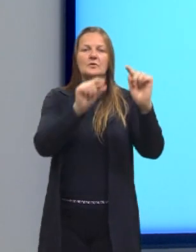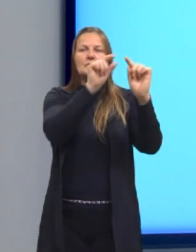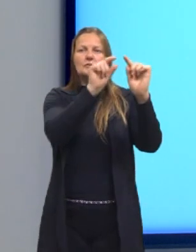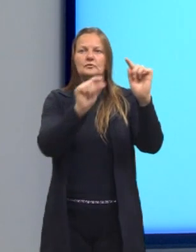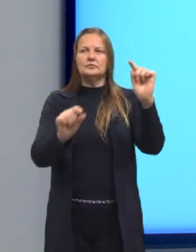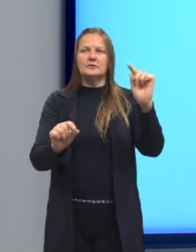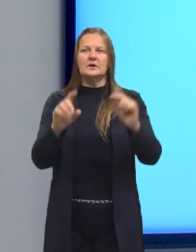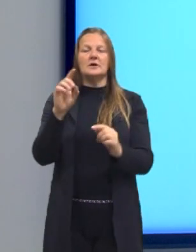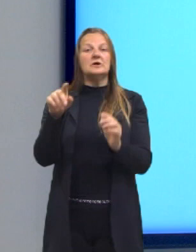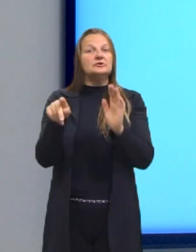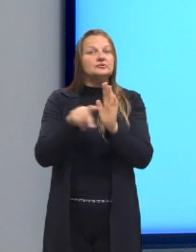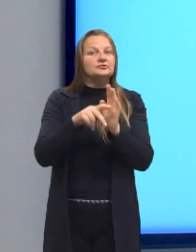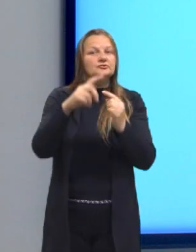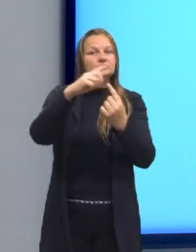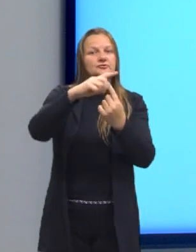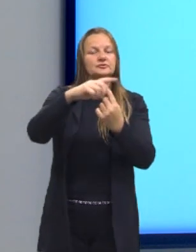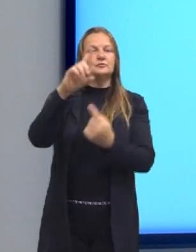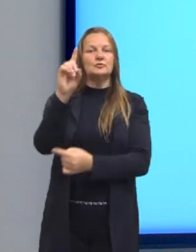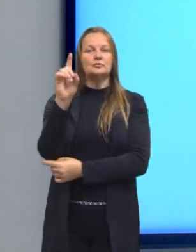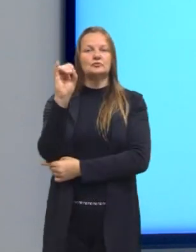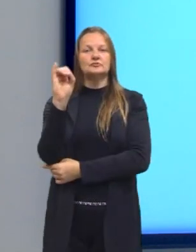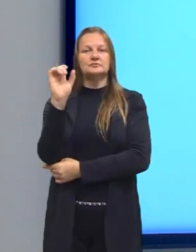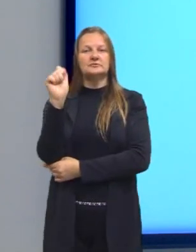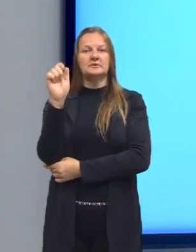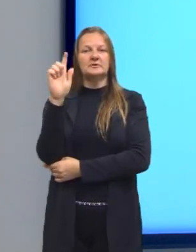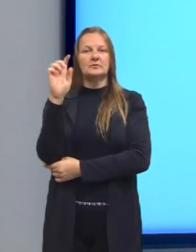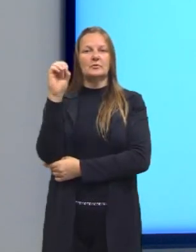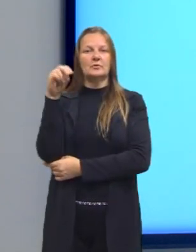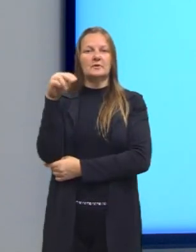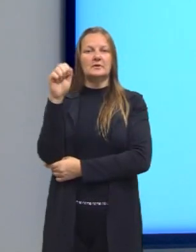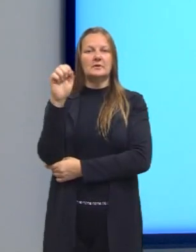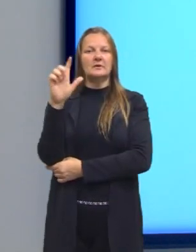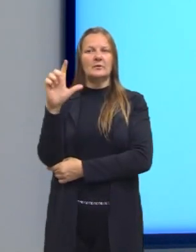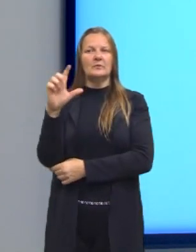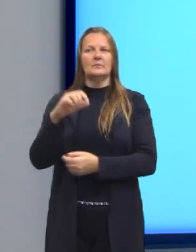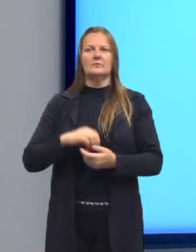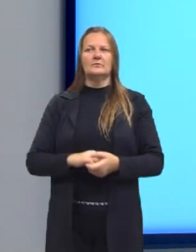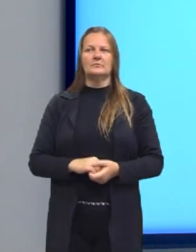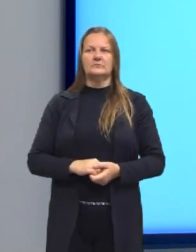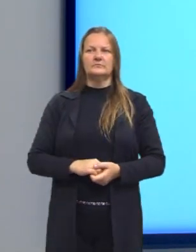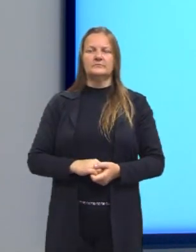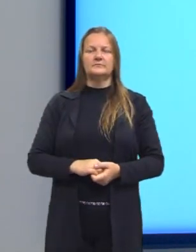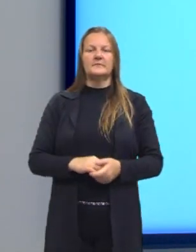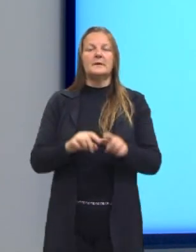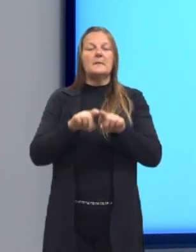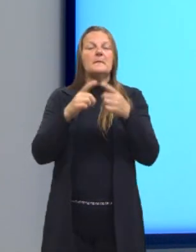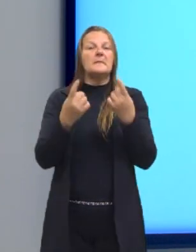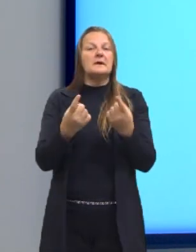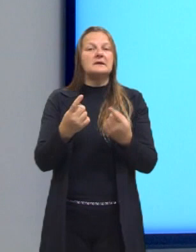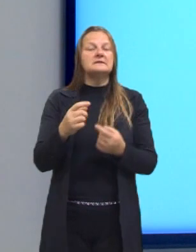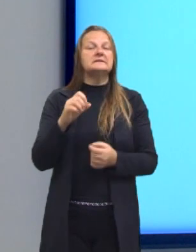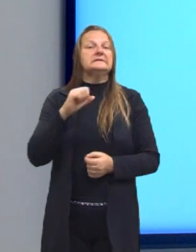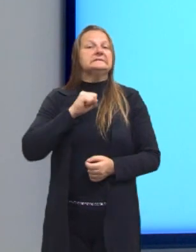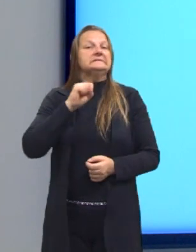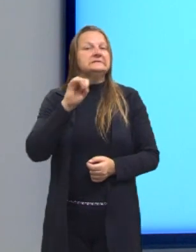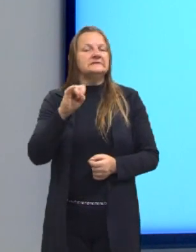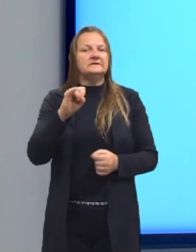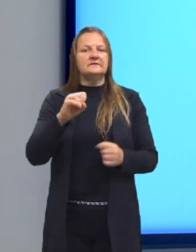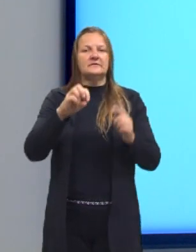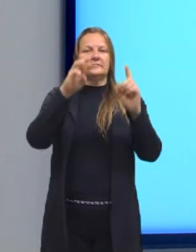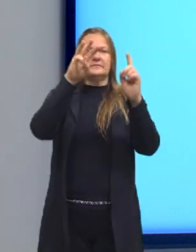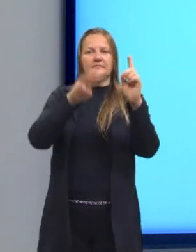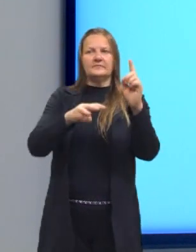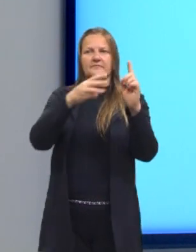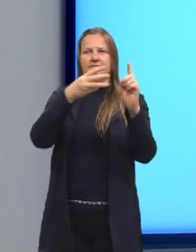então agora nós já entendemos né O que que seria ali uma diagonal só que quando nós temos uma matriz quadrada